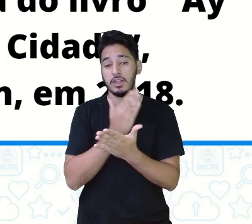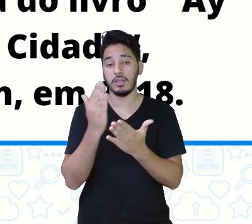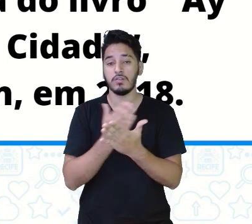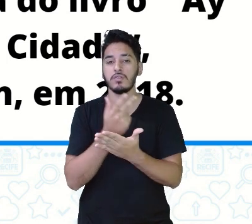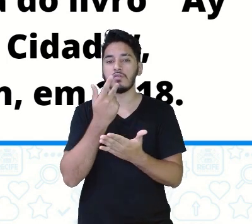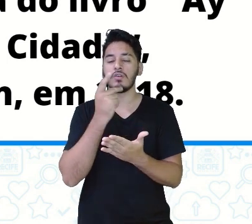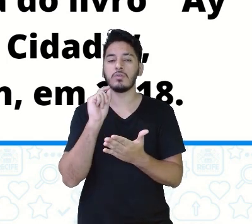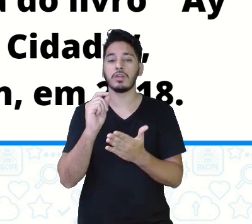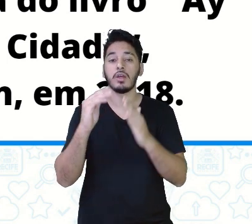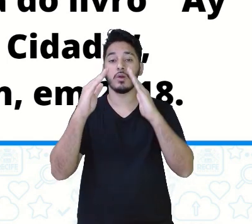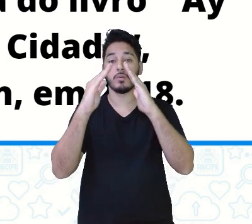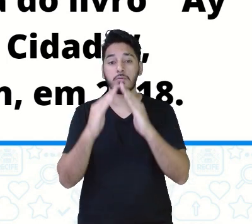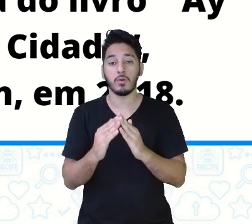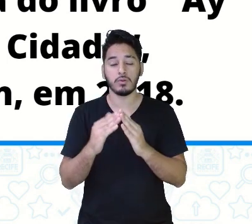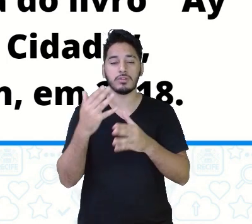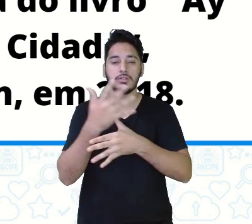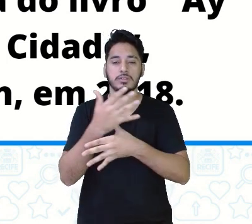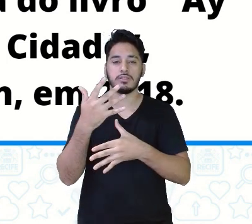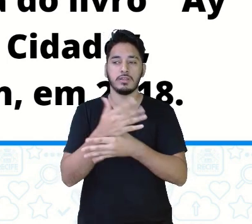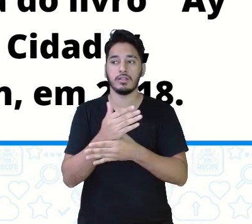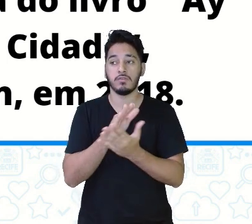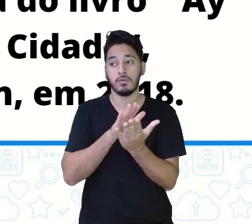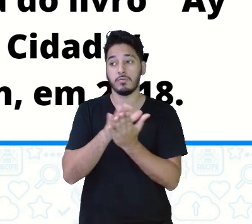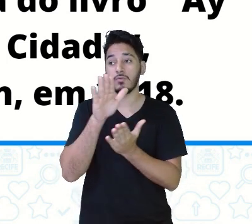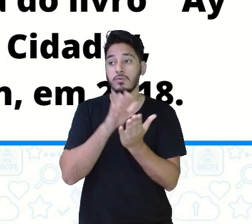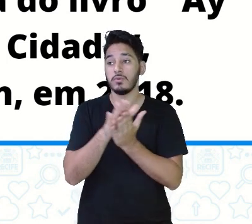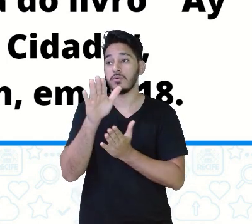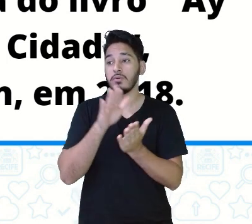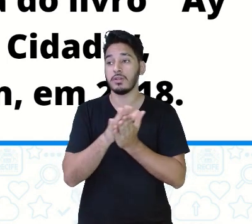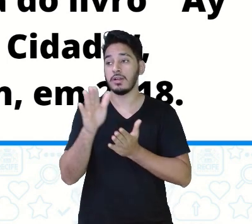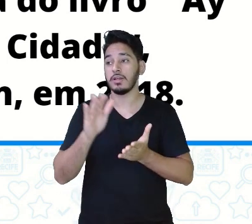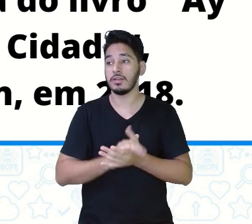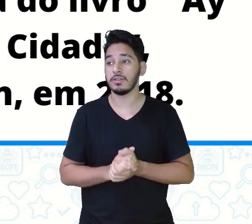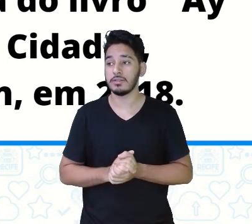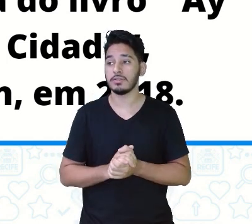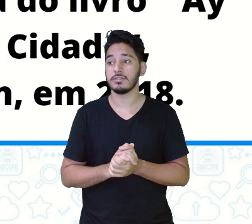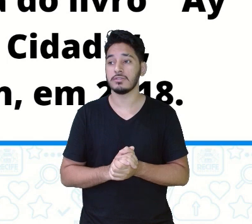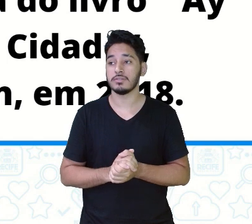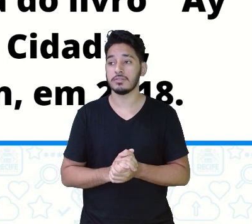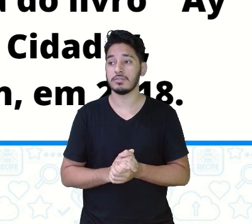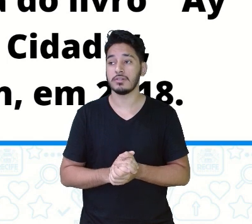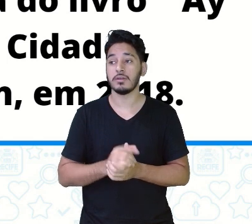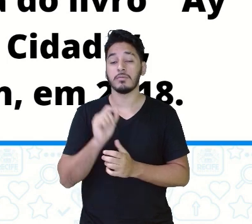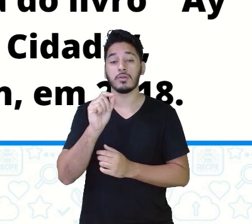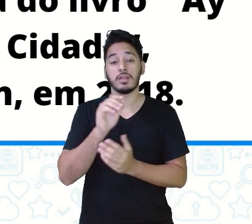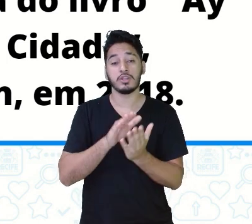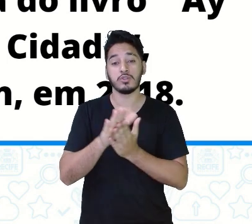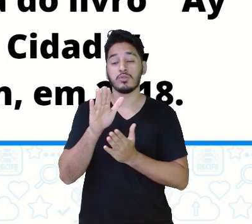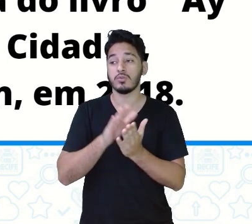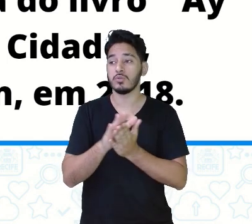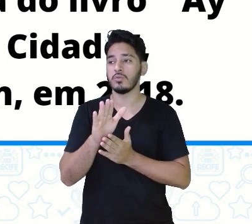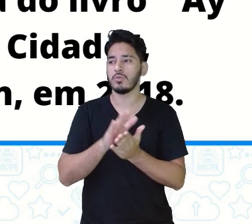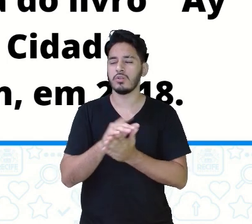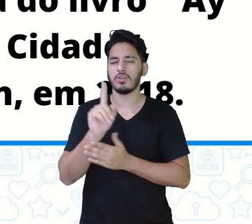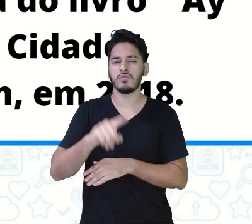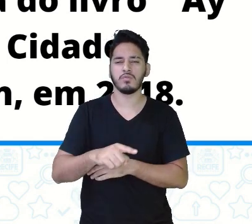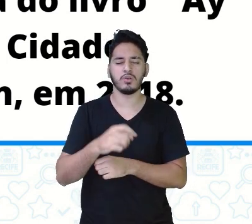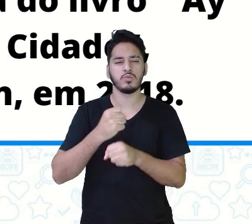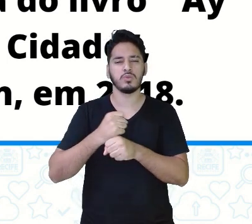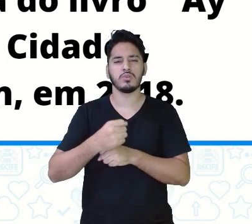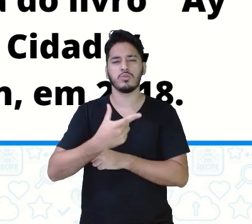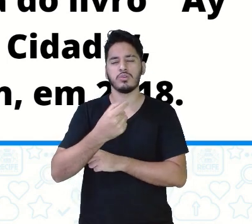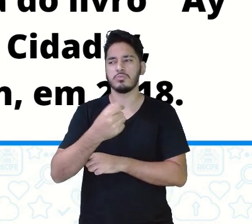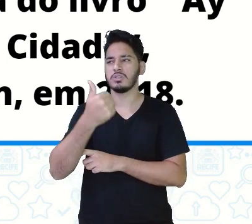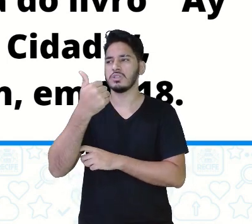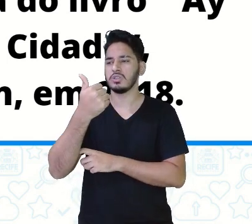Moro na Cidade. Publicado pela editora Pollen, em, acho que é 2018